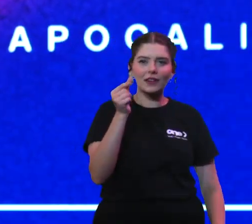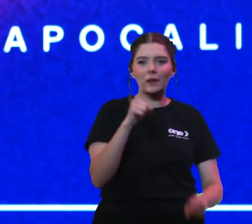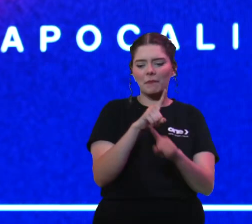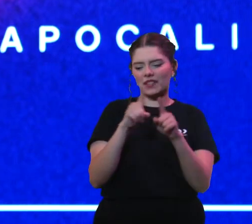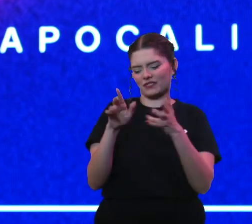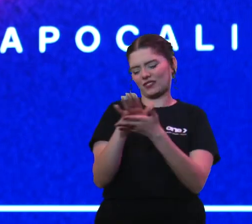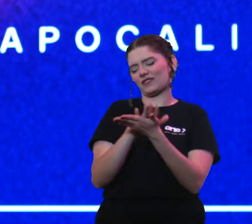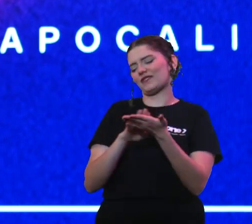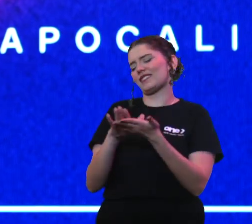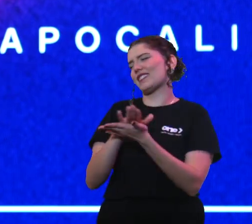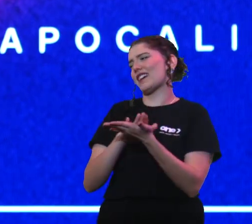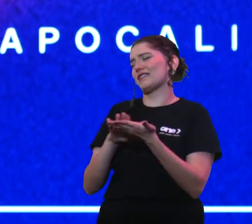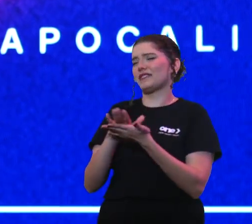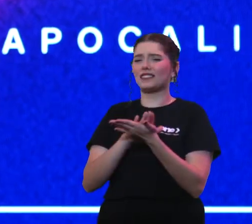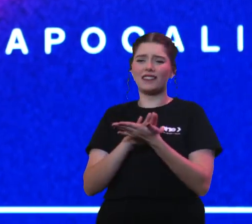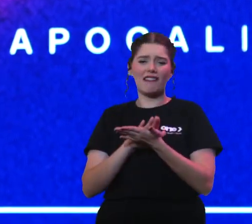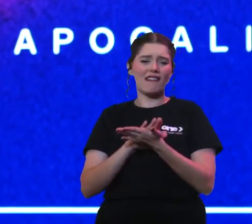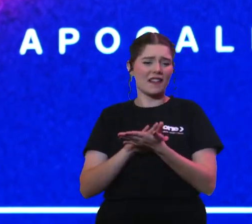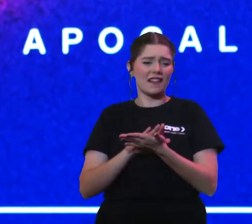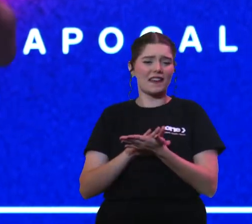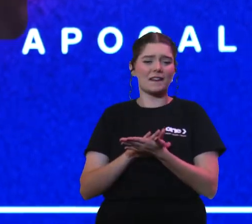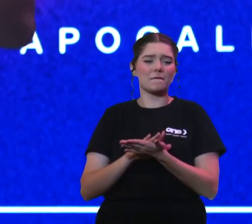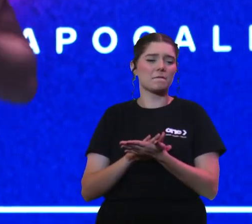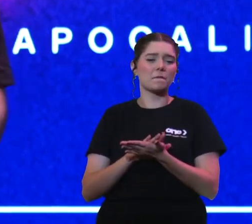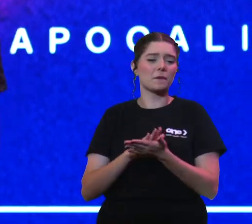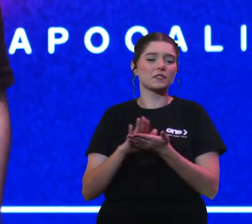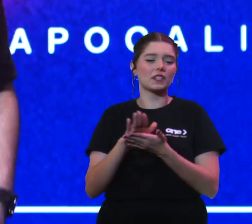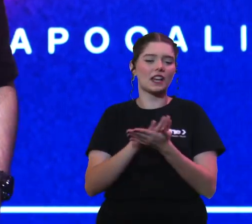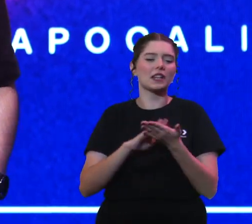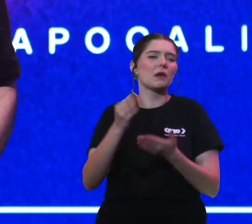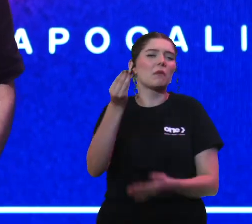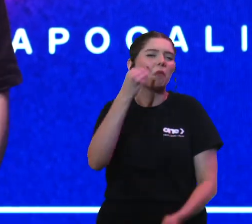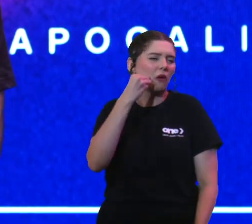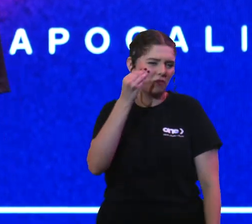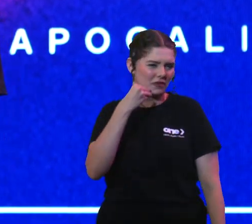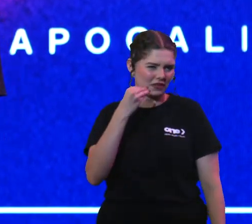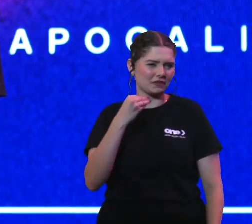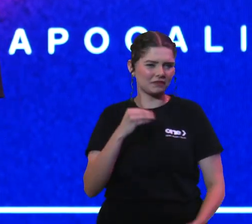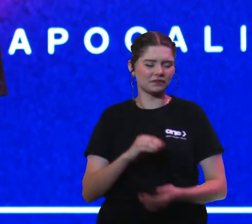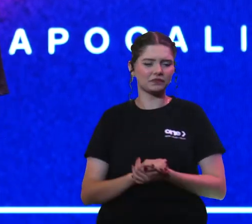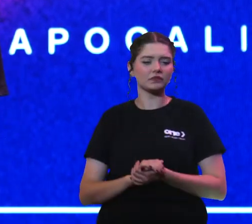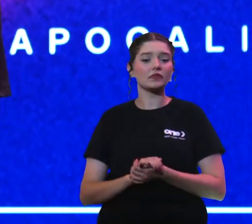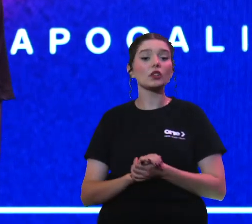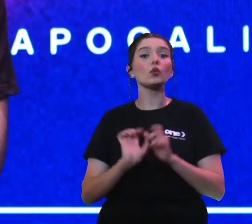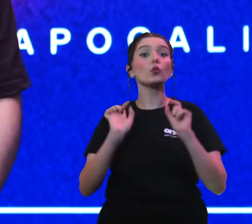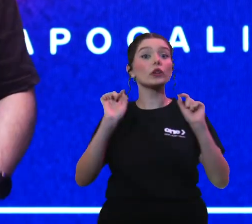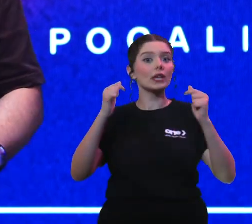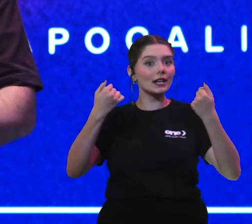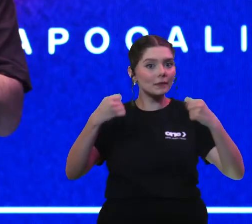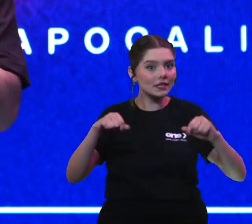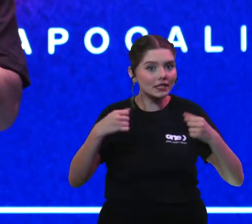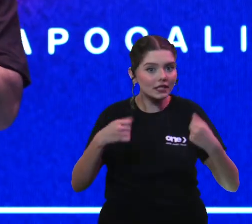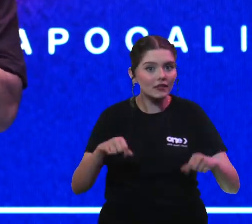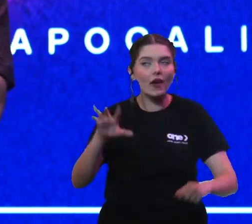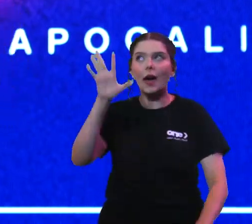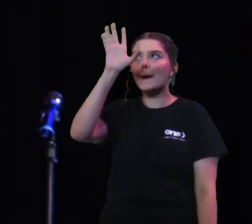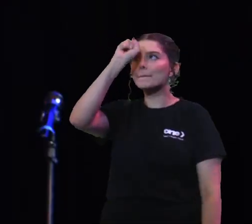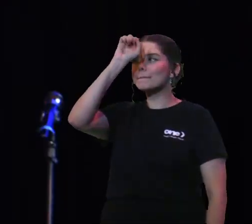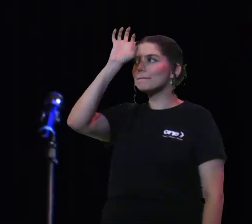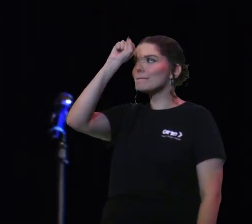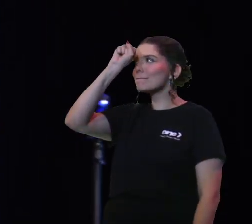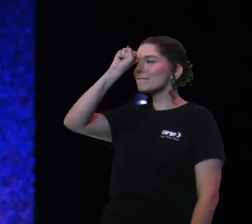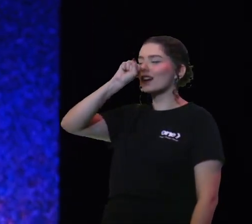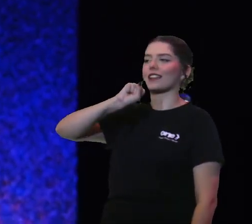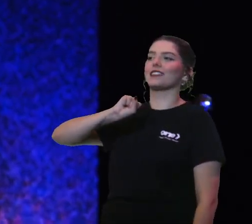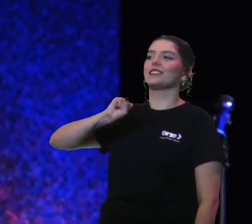enxergavam nada, eram miseráveis e inclusive não sabiam nada. Porque o que eles mais precisavam fazer, na verdade, era aprender e ouvir